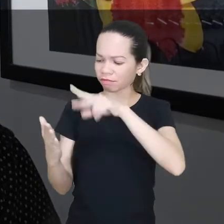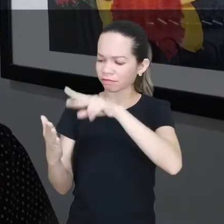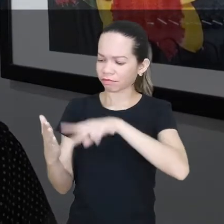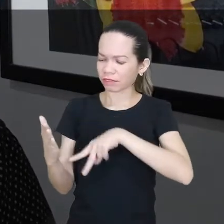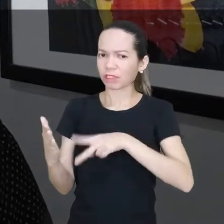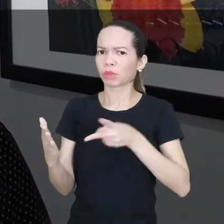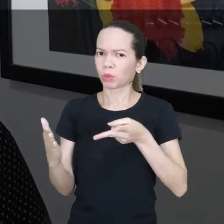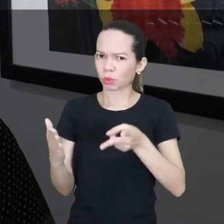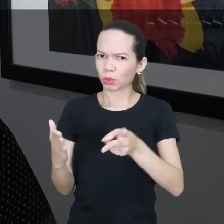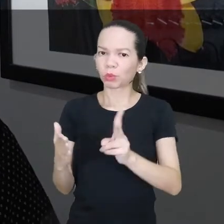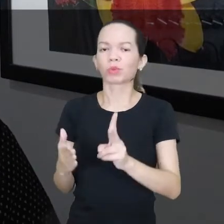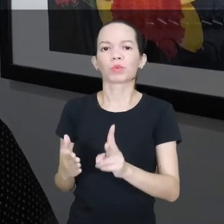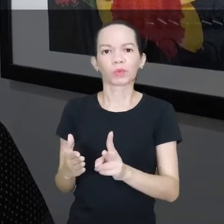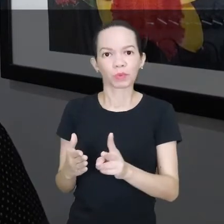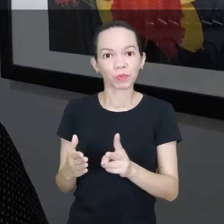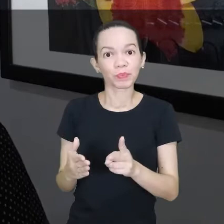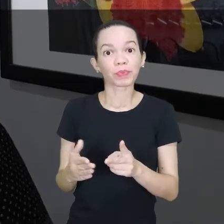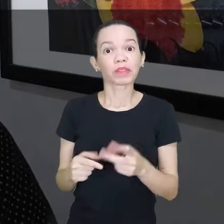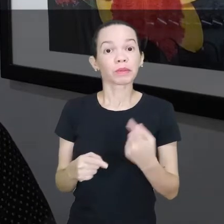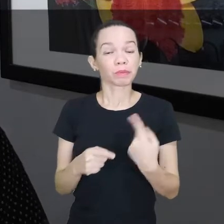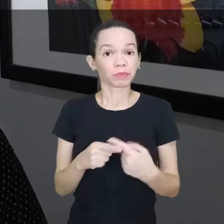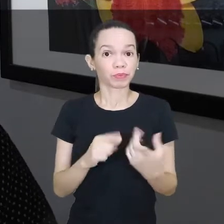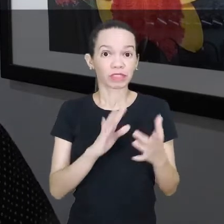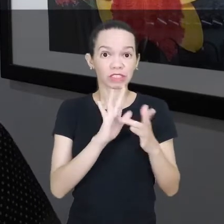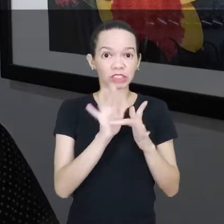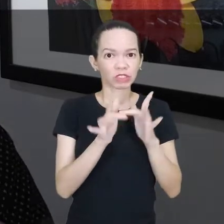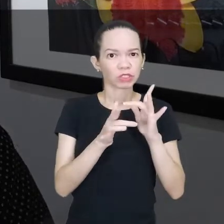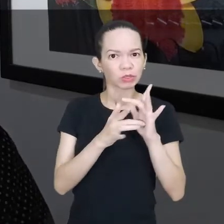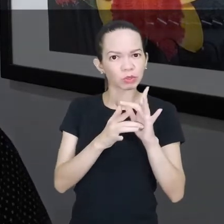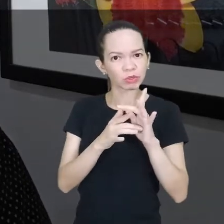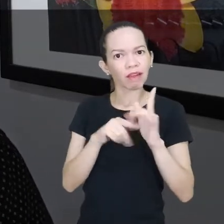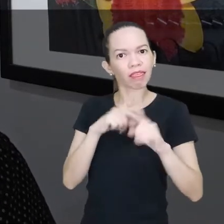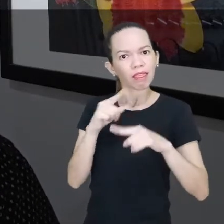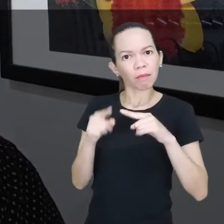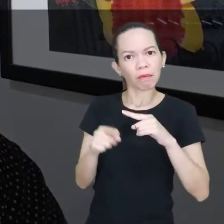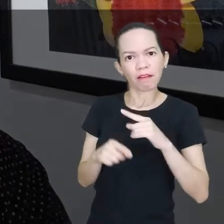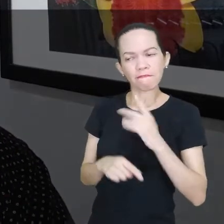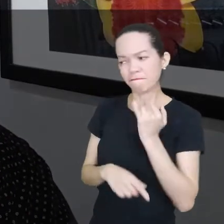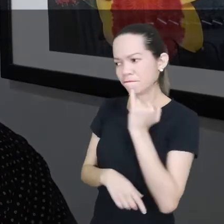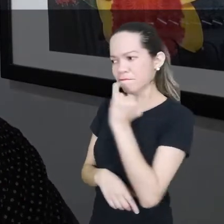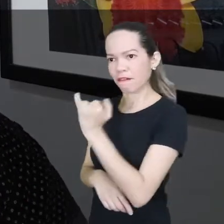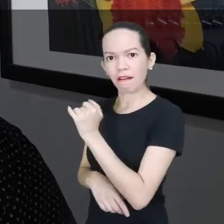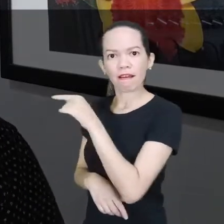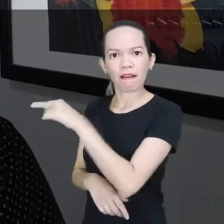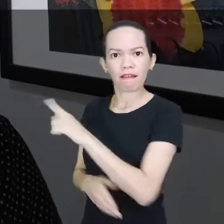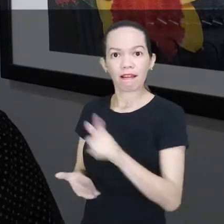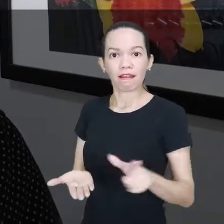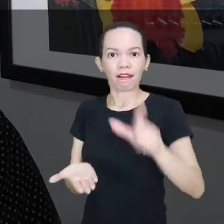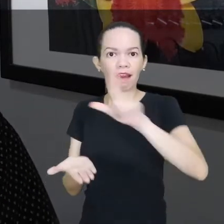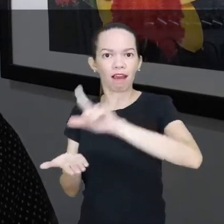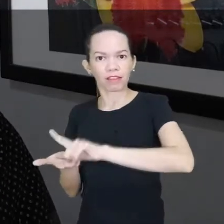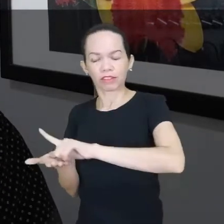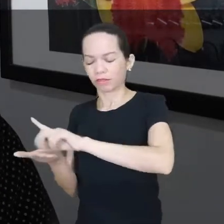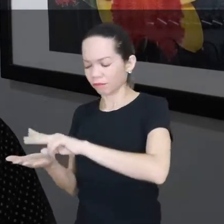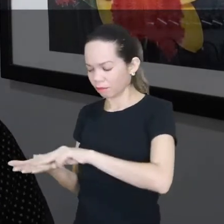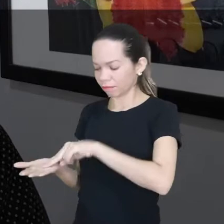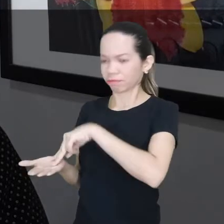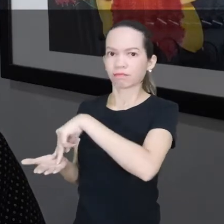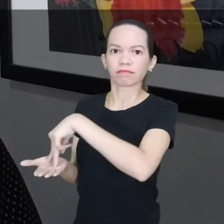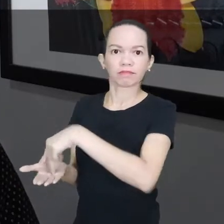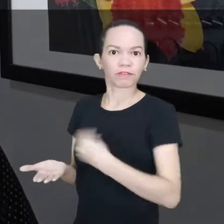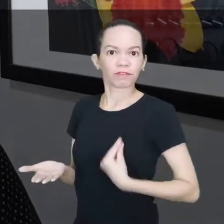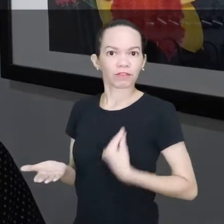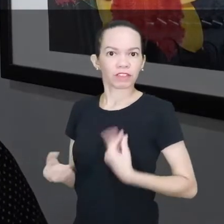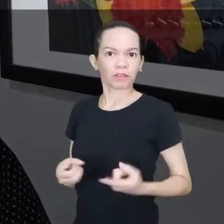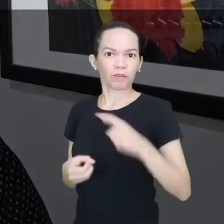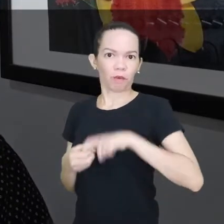continuar lendo esse texto, que Deus, então Jesus, ressuscita Lázaro depois de 4 dias de mortos. Bom,